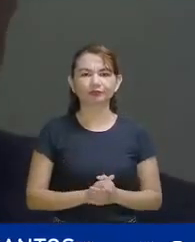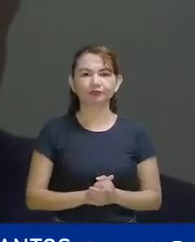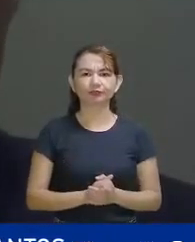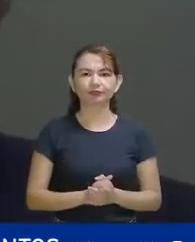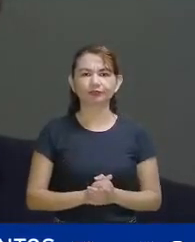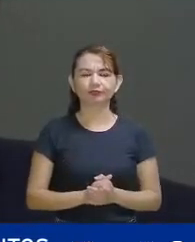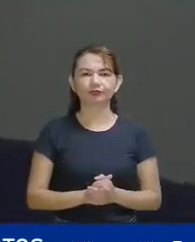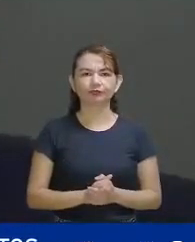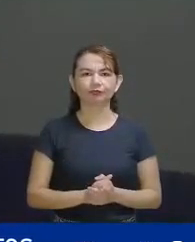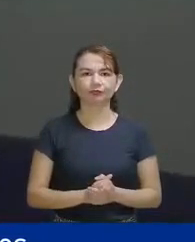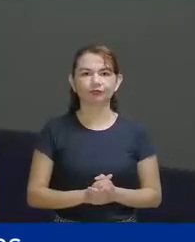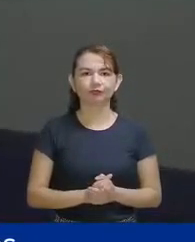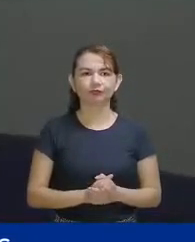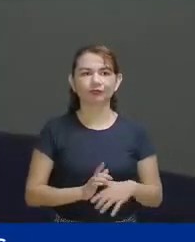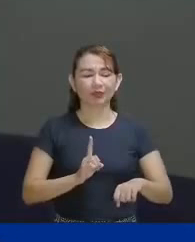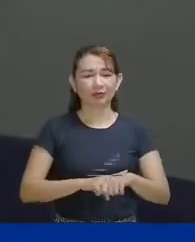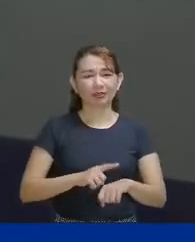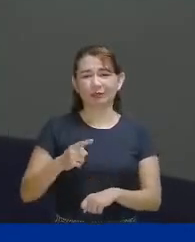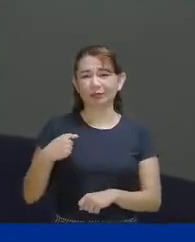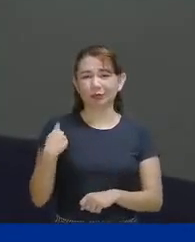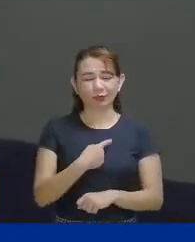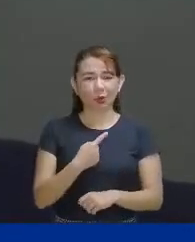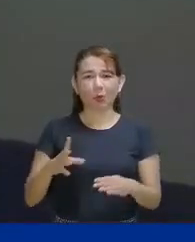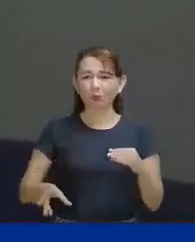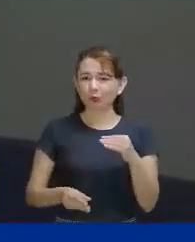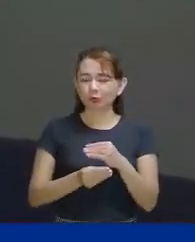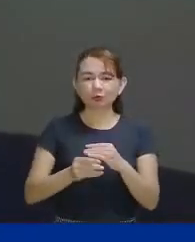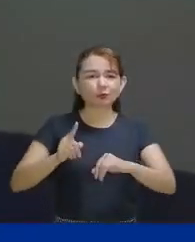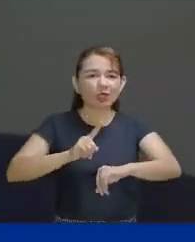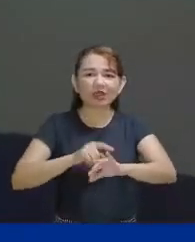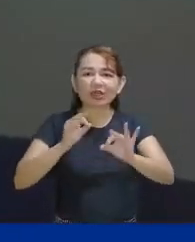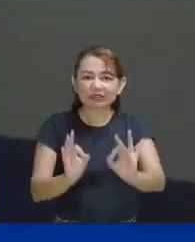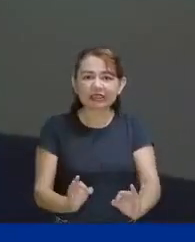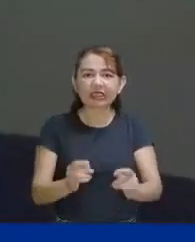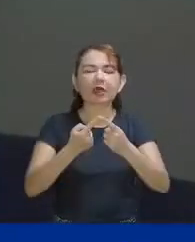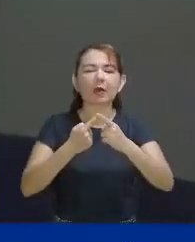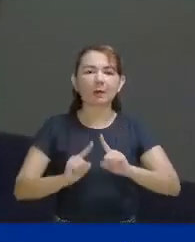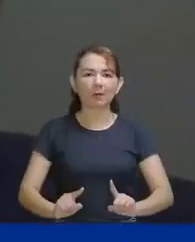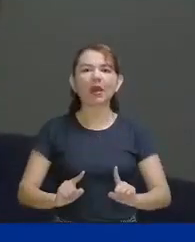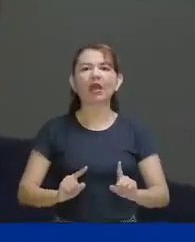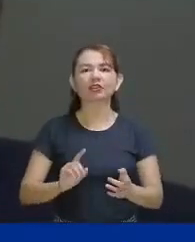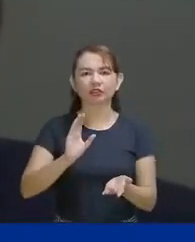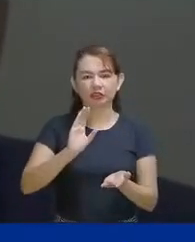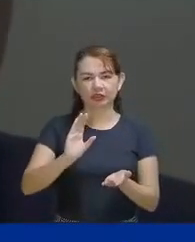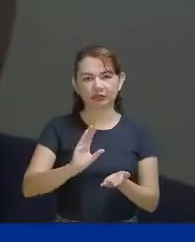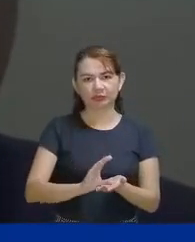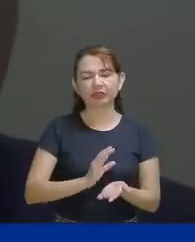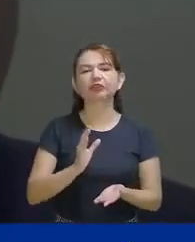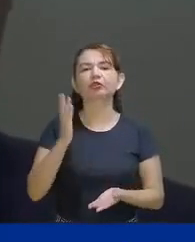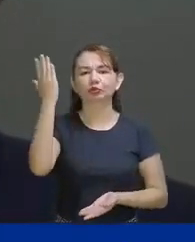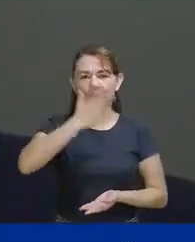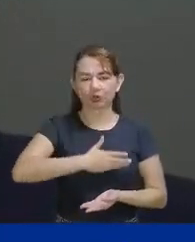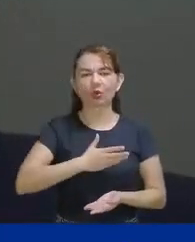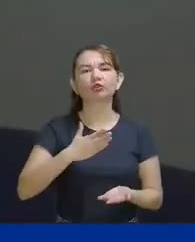Não tivemos tempo da nossa parte hábil de juntar naquele momento, mas a prestação de contas foi aprovada.